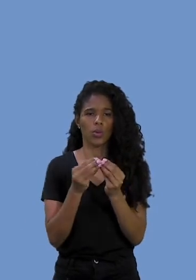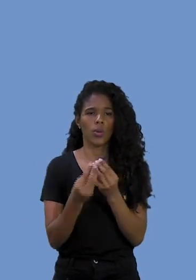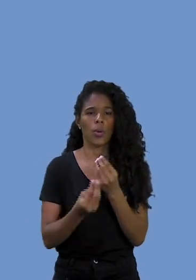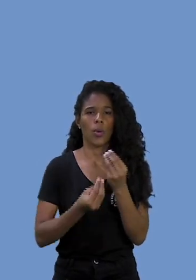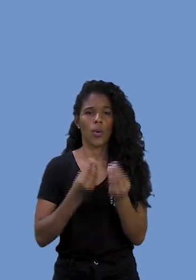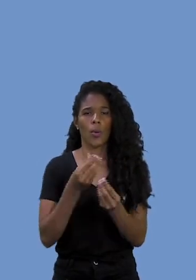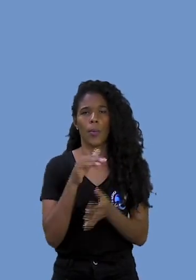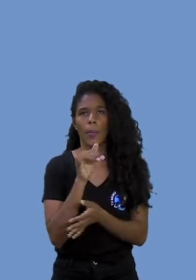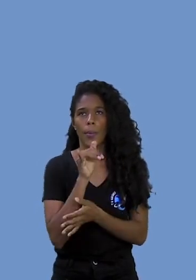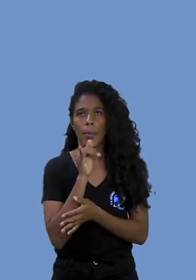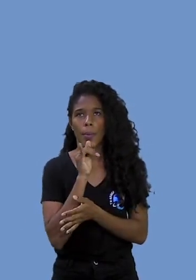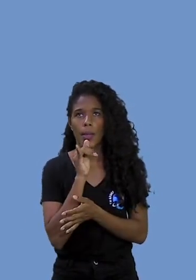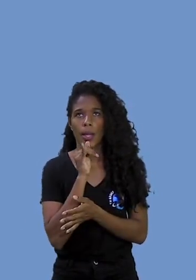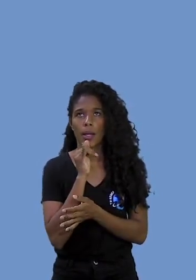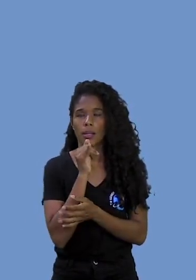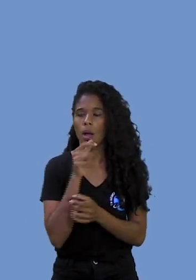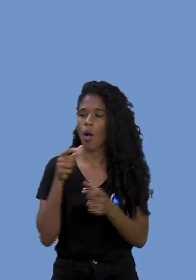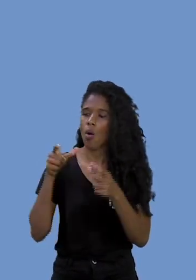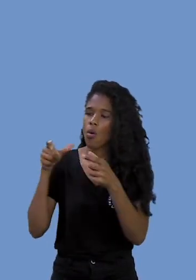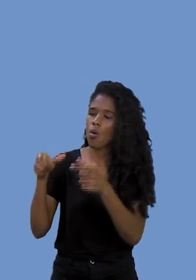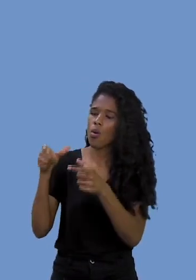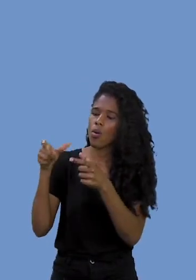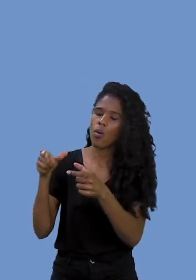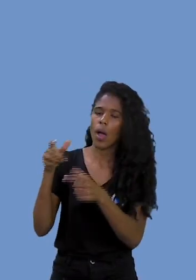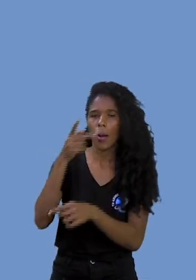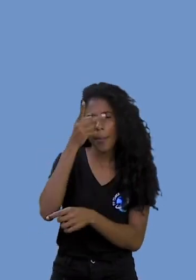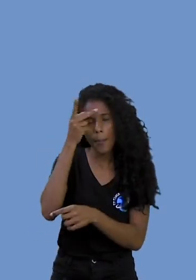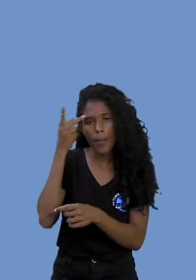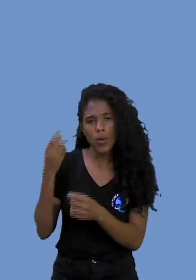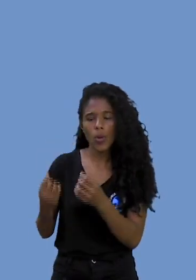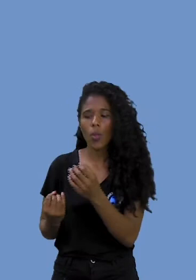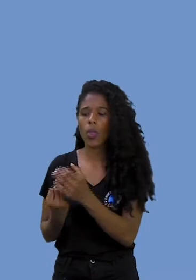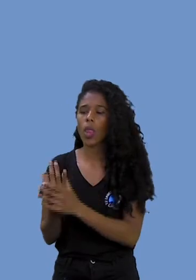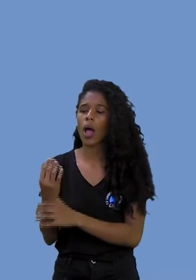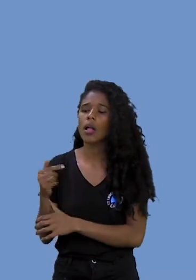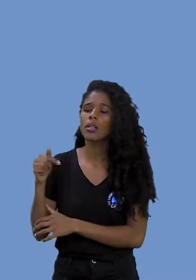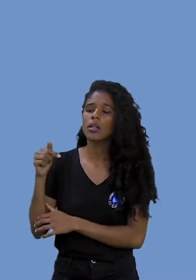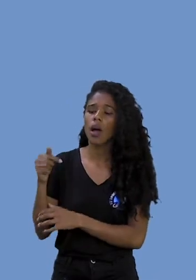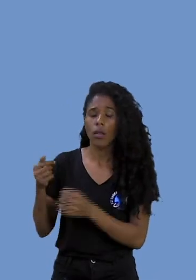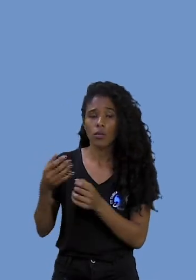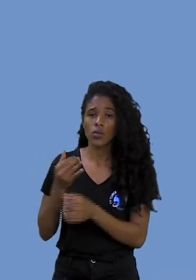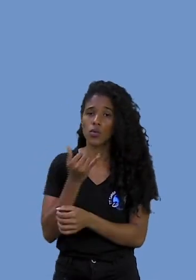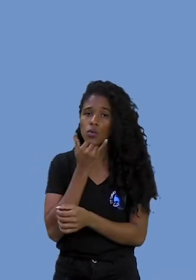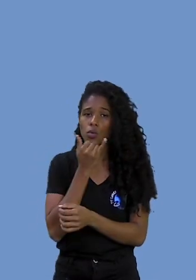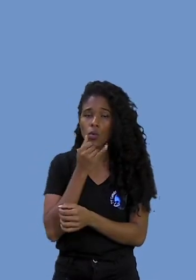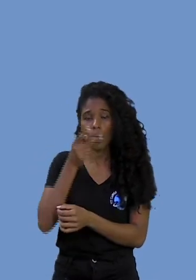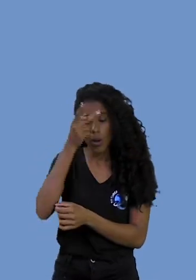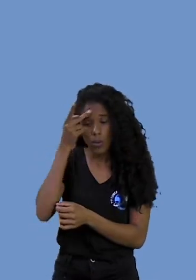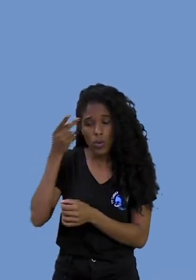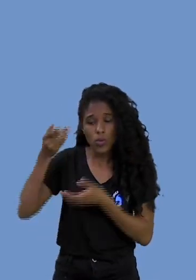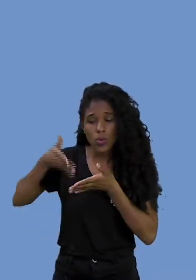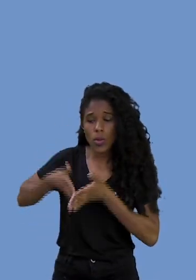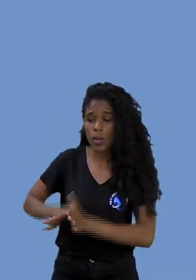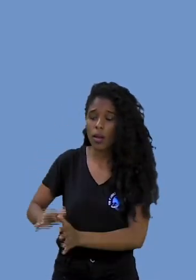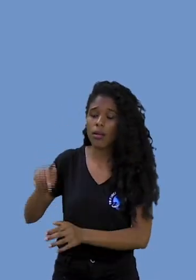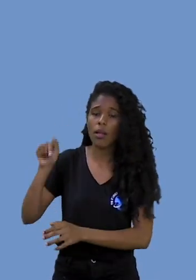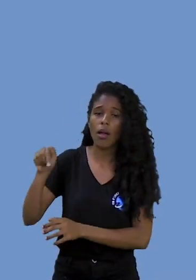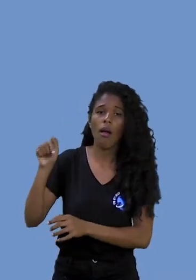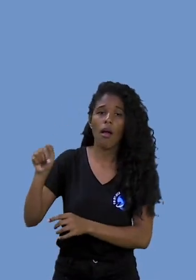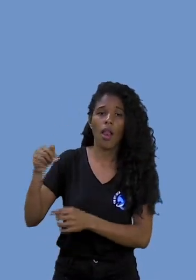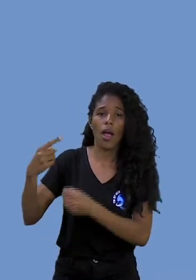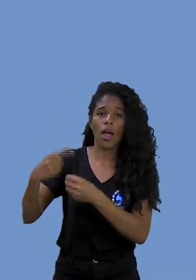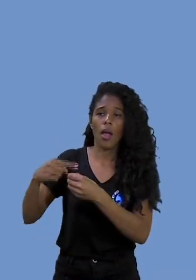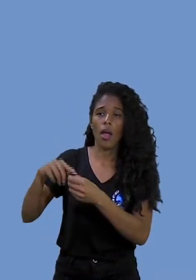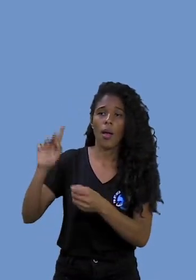pessoa. Então, se eu falo Belo Horizontino, eu estou falando de alguém que veio de Belo Horizonte. Se eu